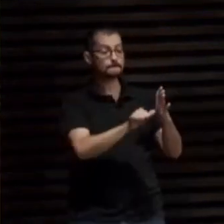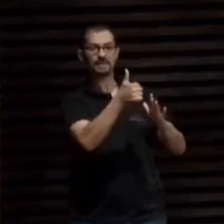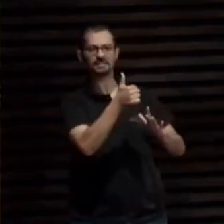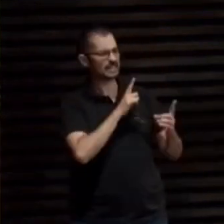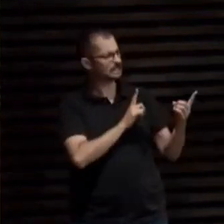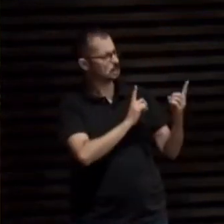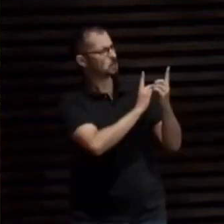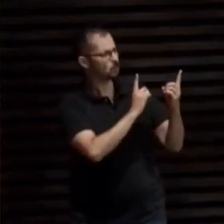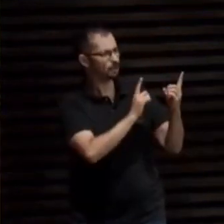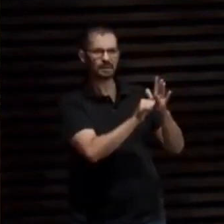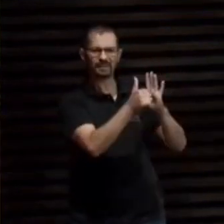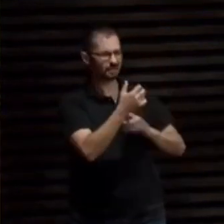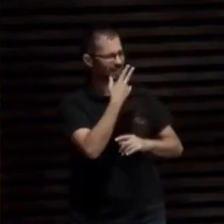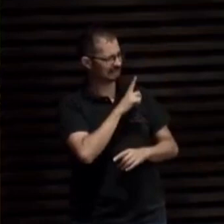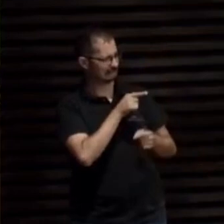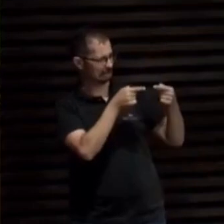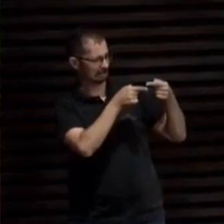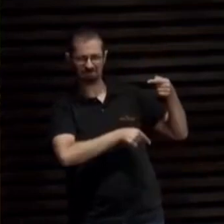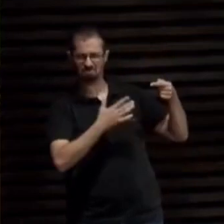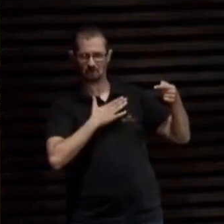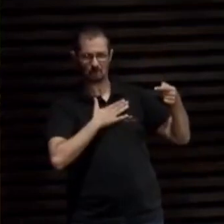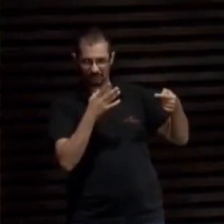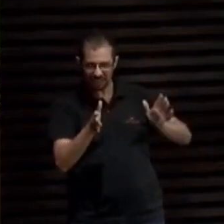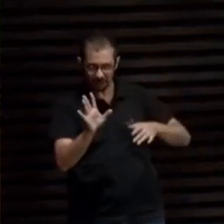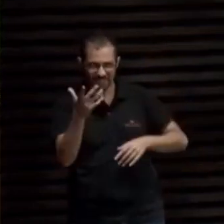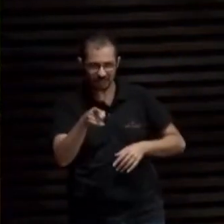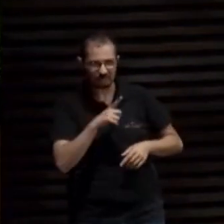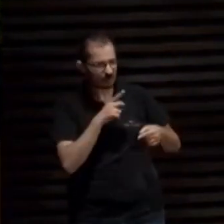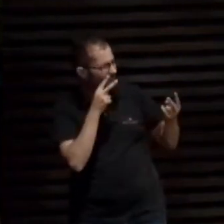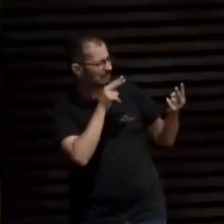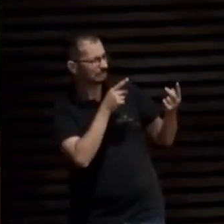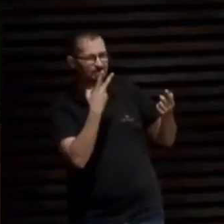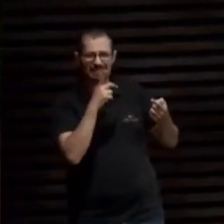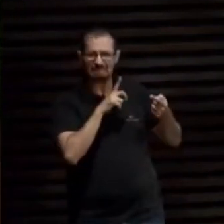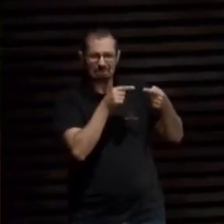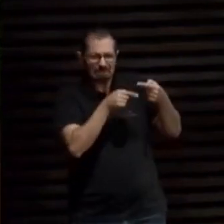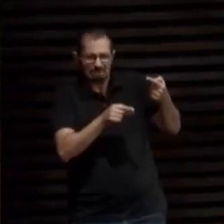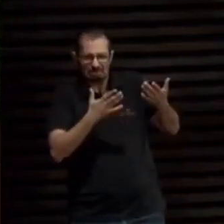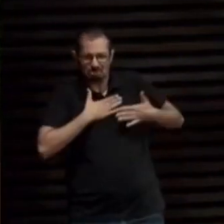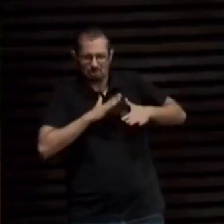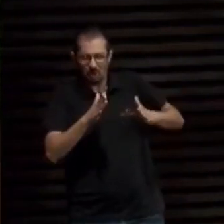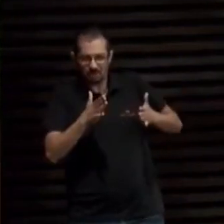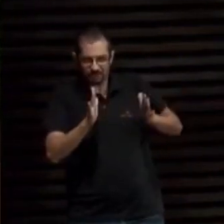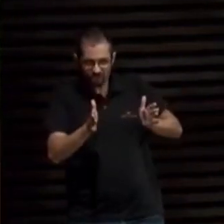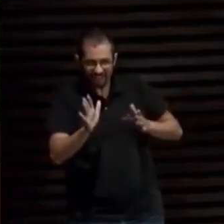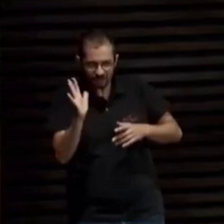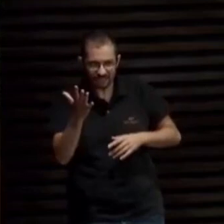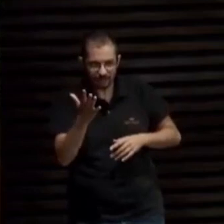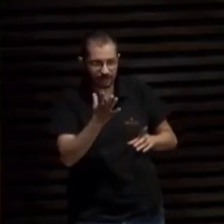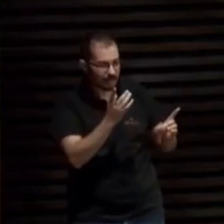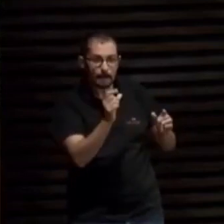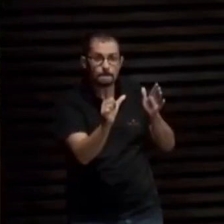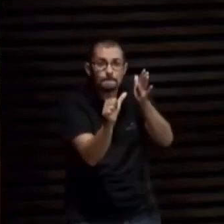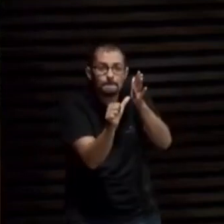Tem coisas que a gente não sabe explicar. O Rutherford,